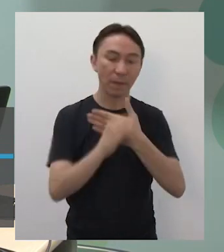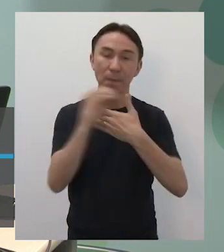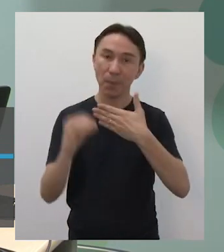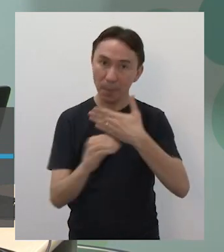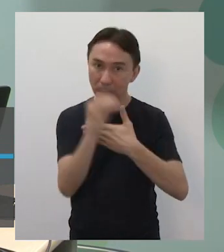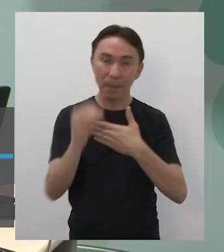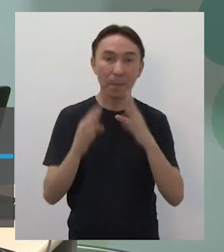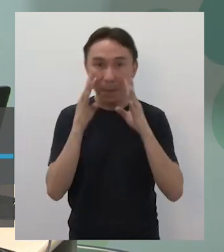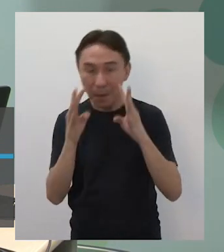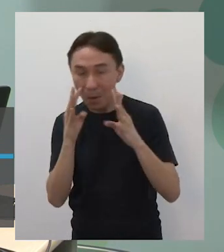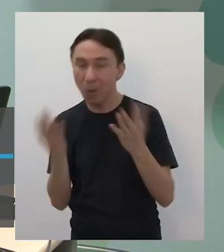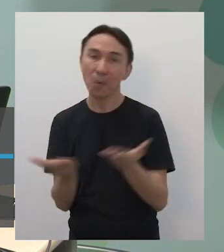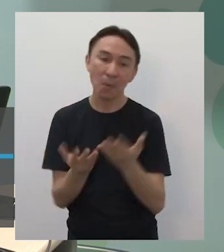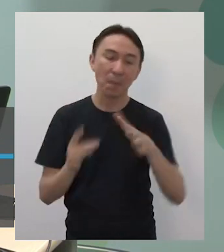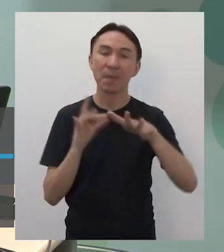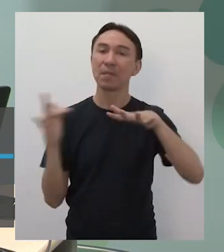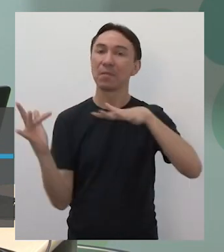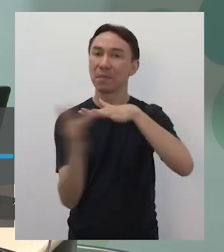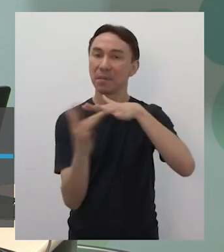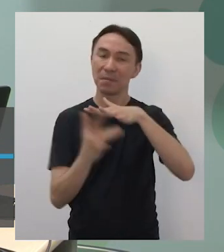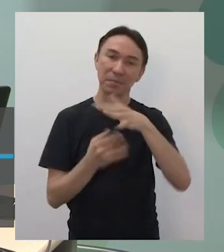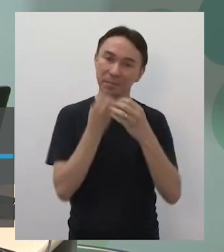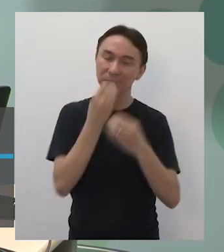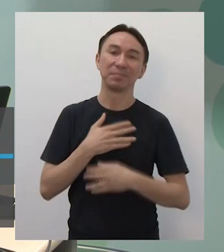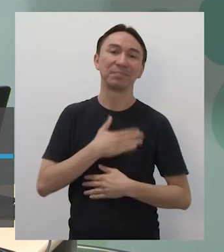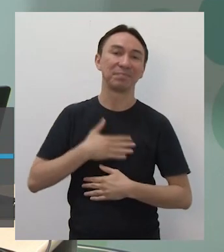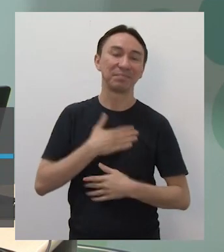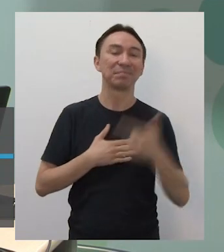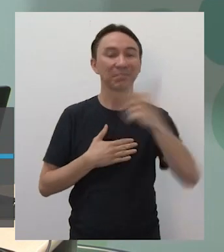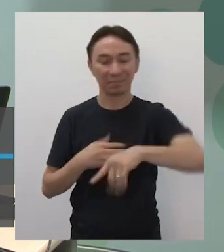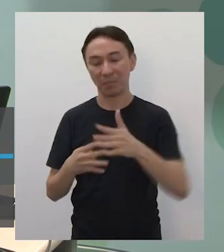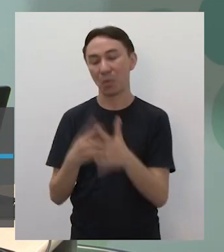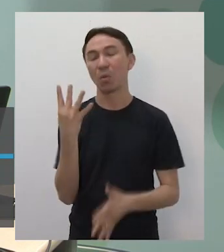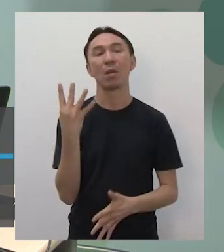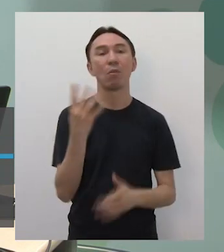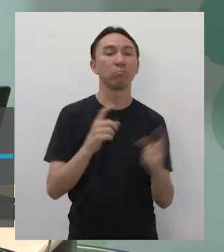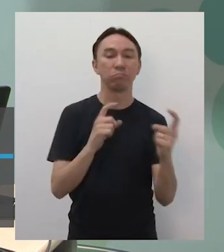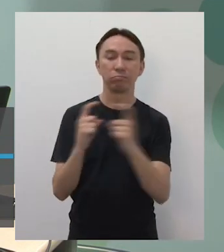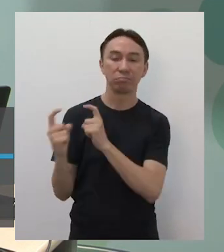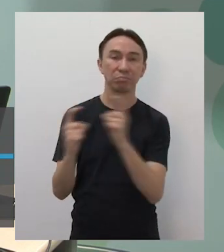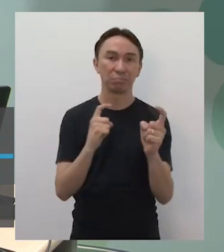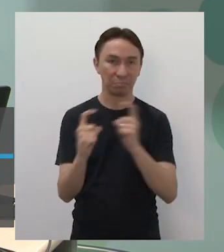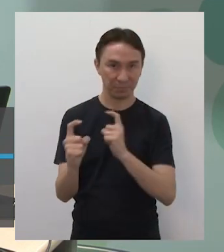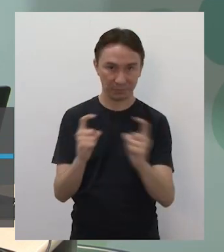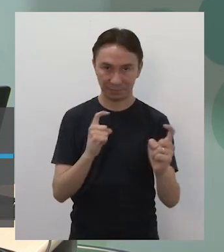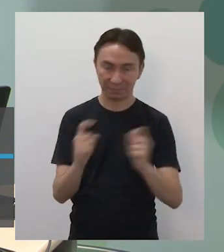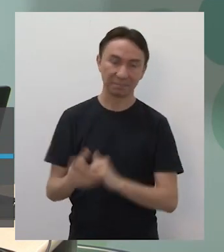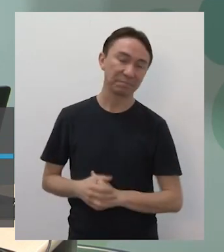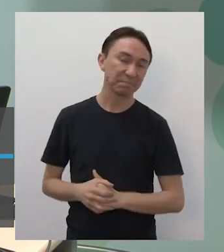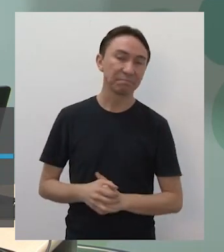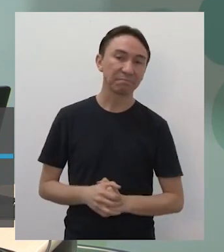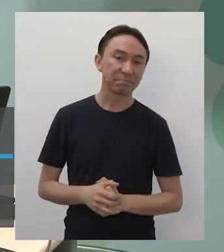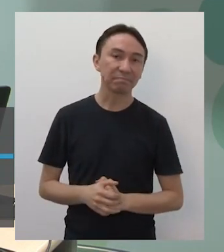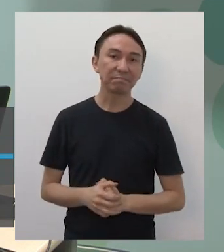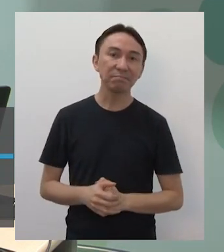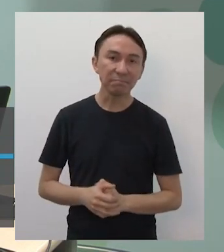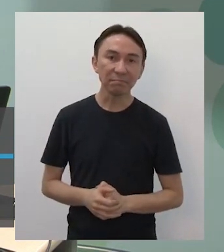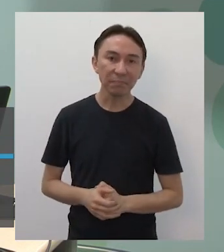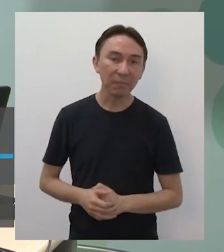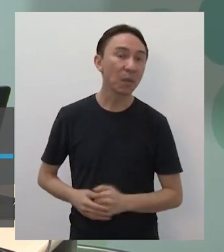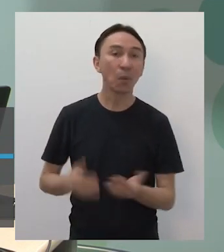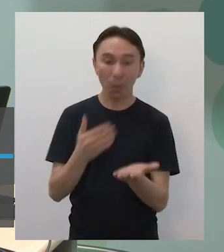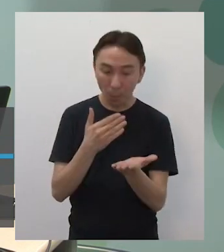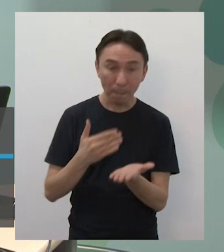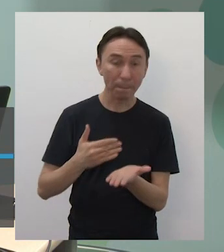redes sociais. Sejam muito bem-vindos à nossa quarta roda de conversa. Para dar início aí à nossa quarta roda